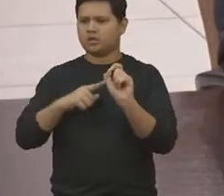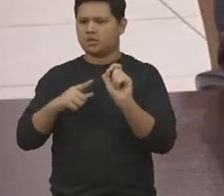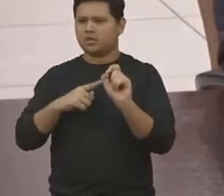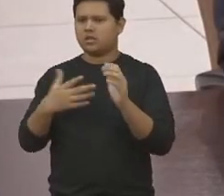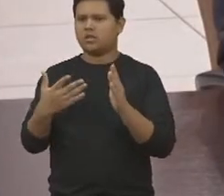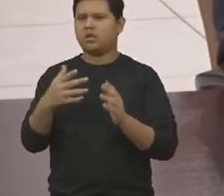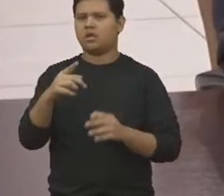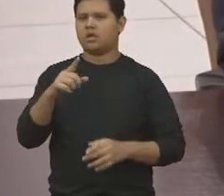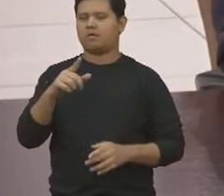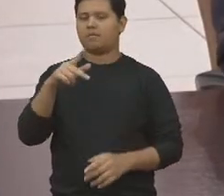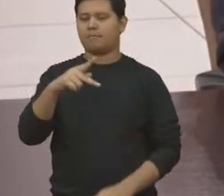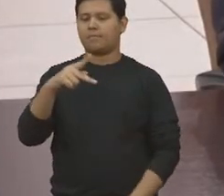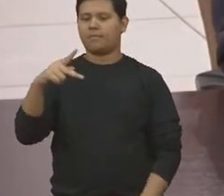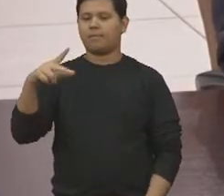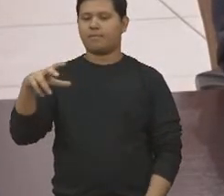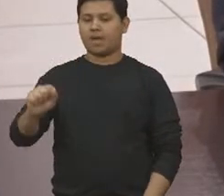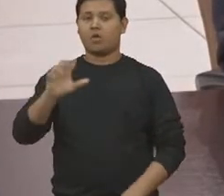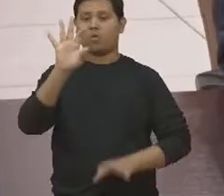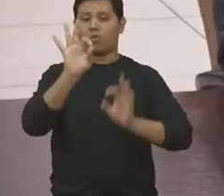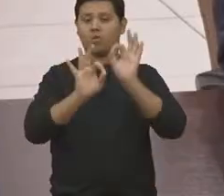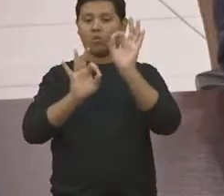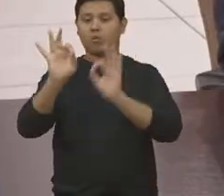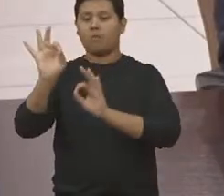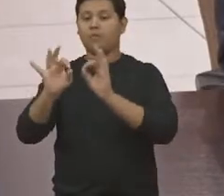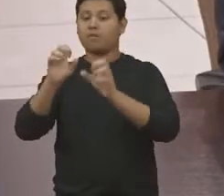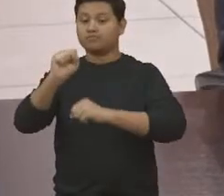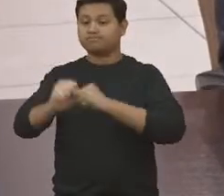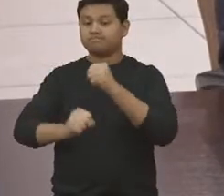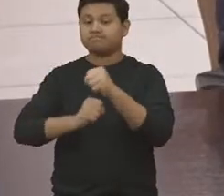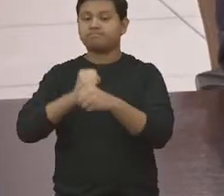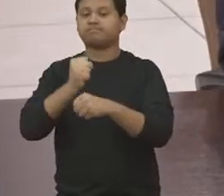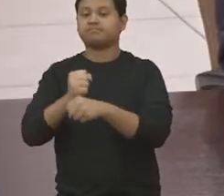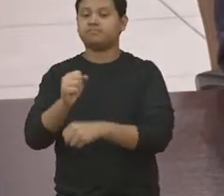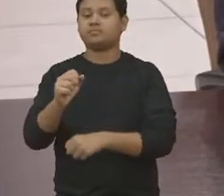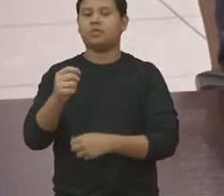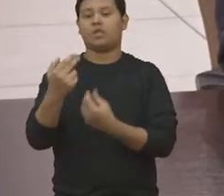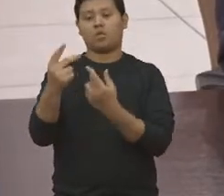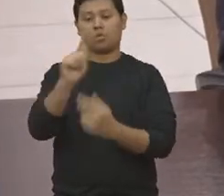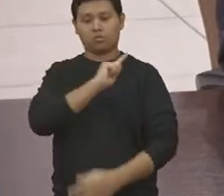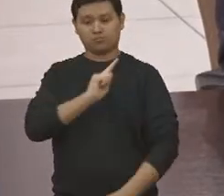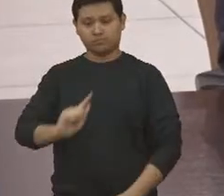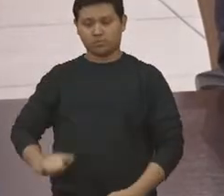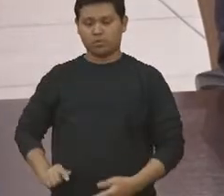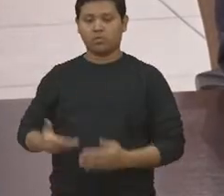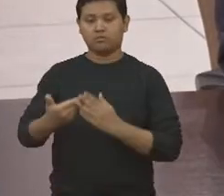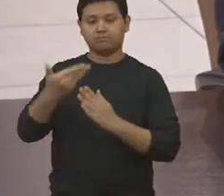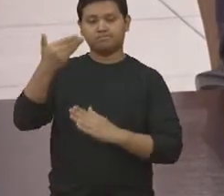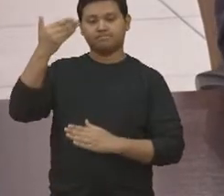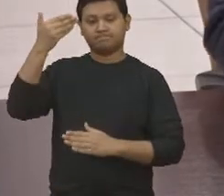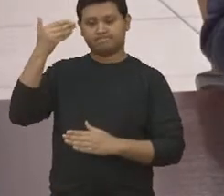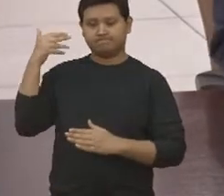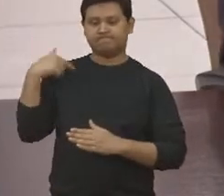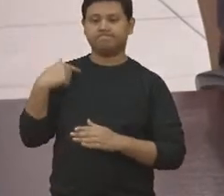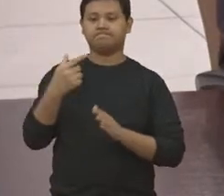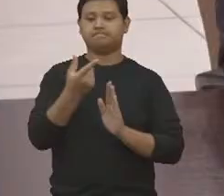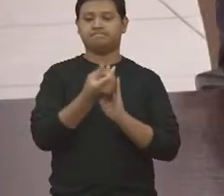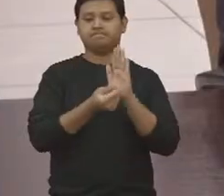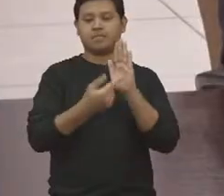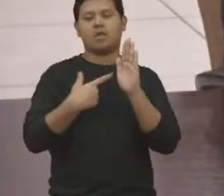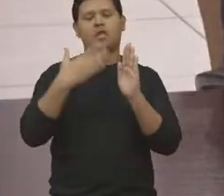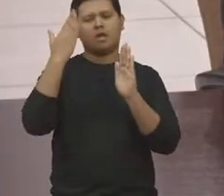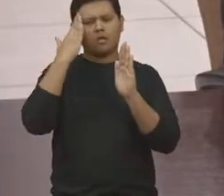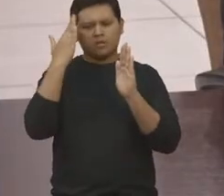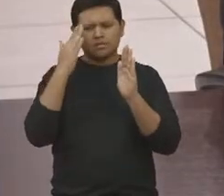um PPA, um plano plurianual, que advém de um governo anterior, mesmo que tenha certa